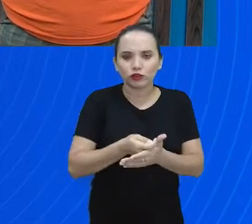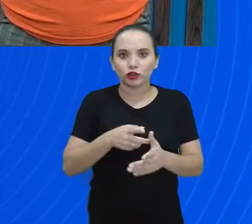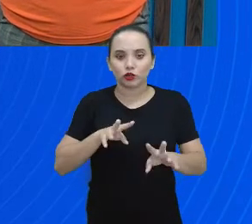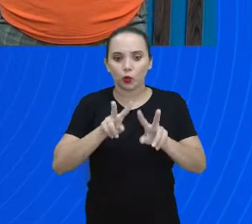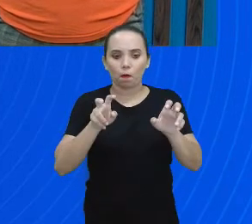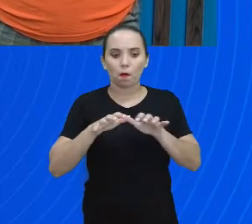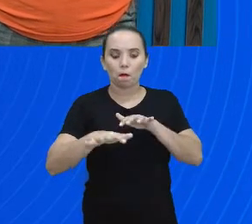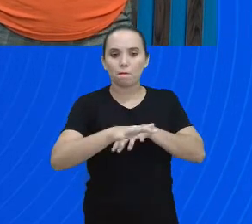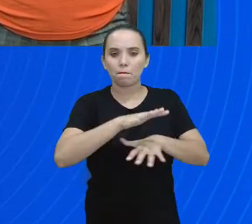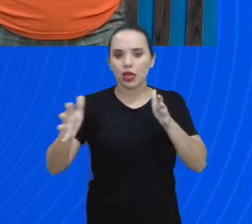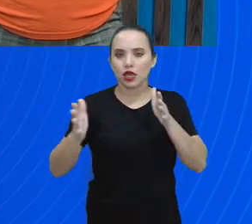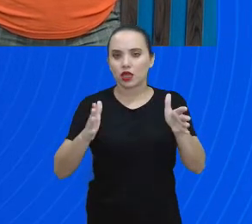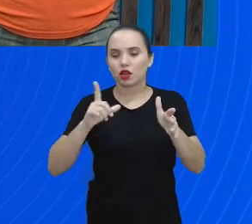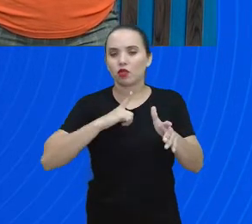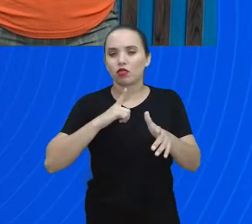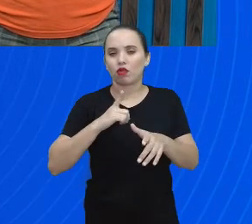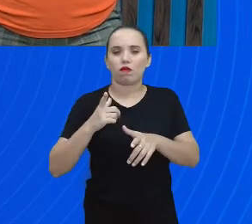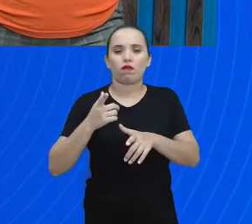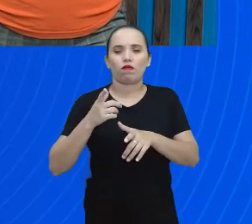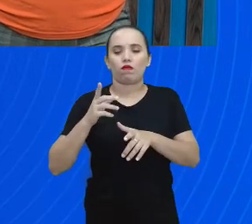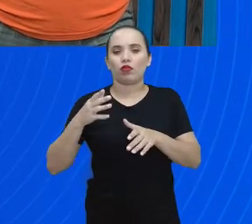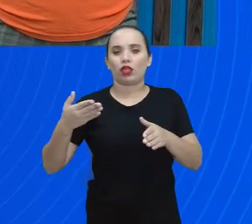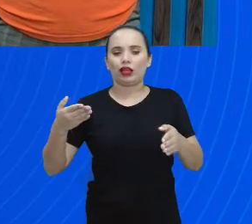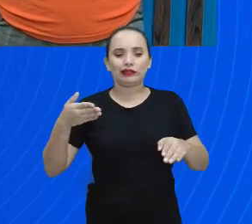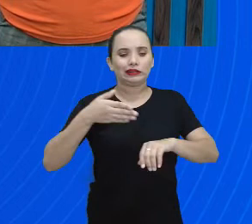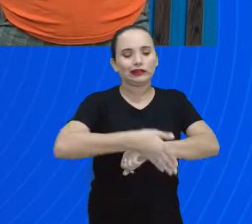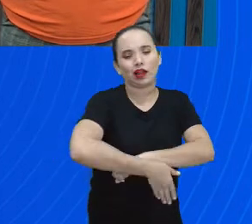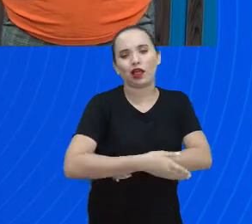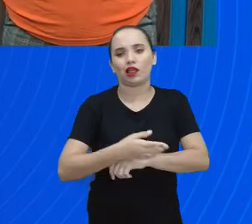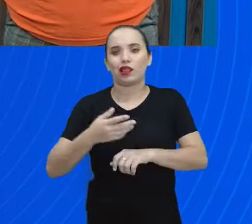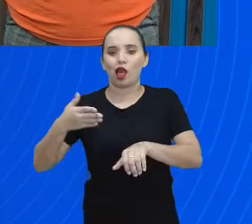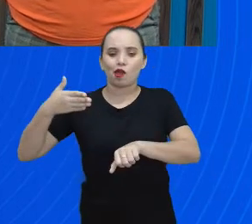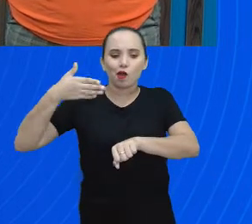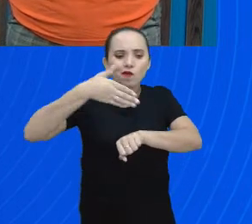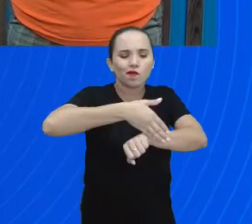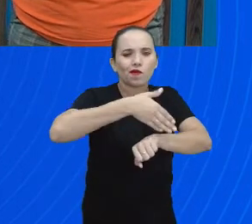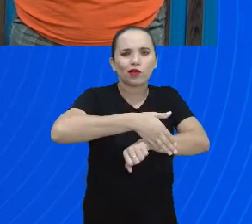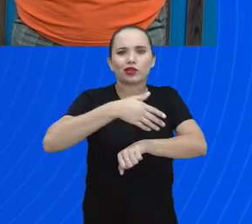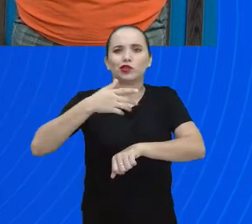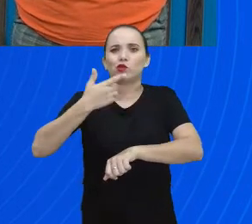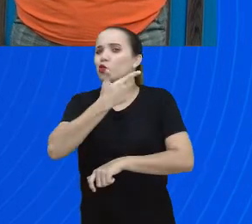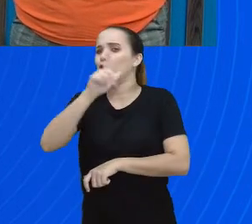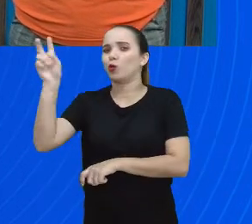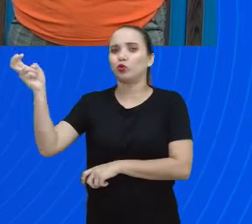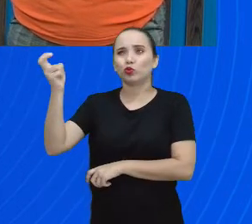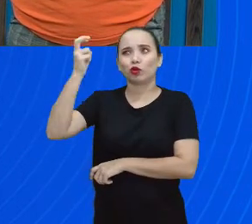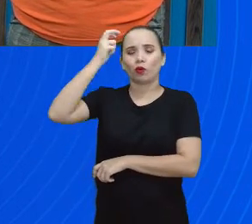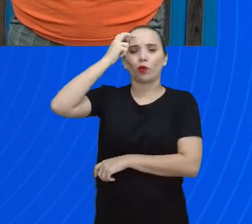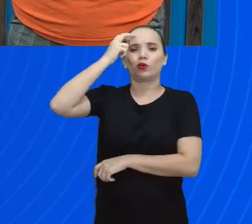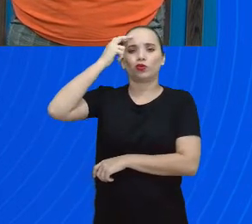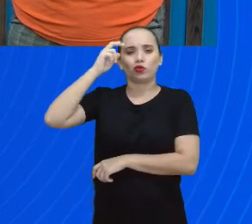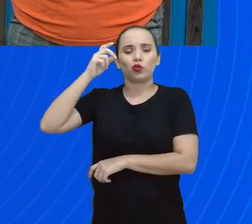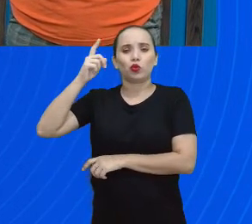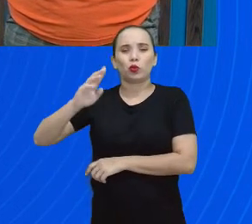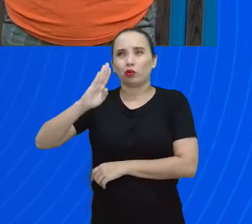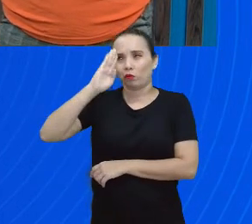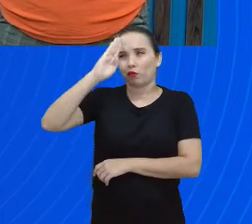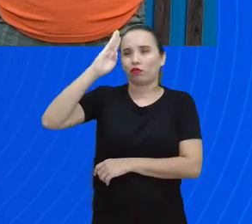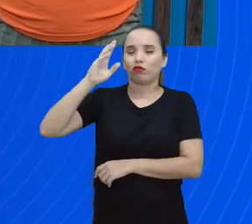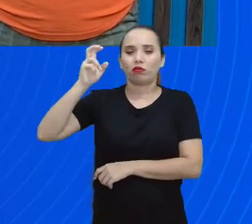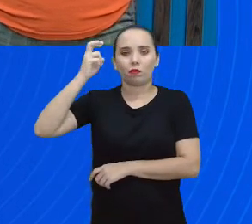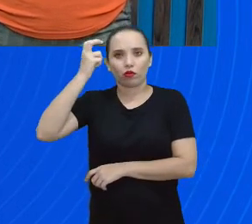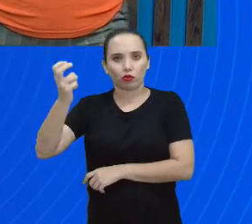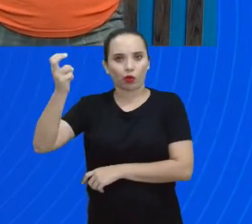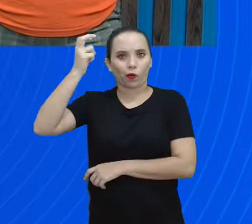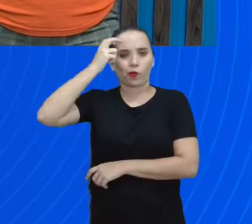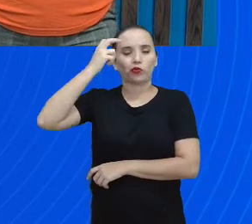período, em 1970, é que começou esse processo de invasão muito forte da cultura, principalmente da cultura americana, por